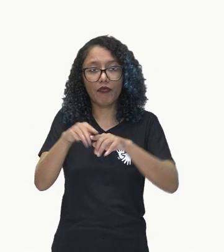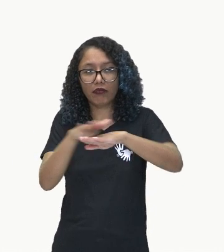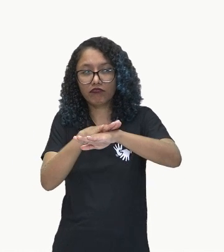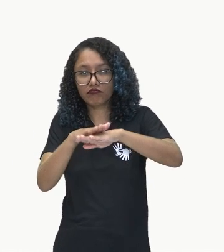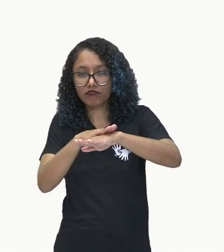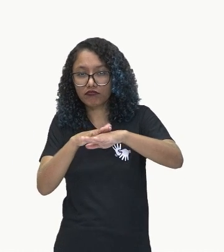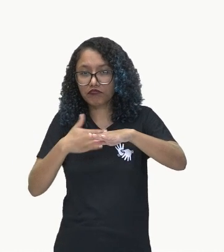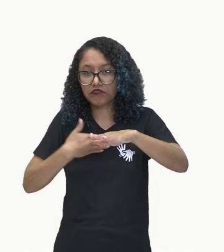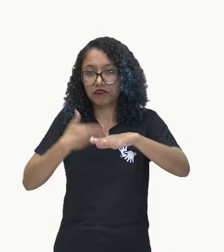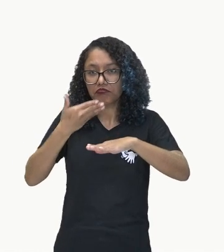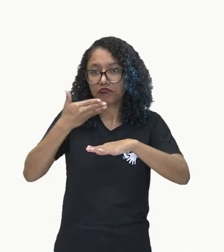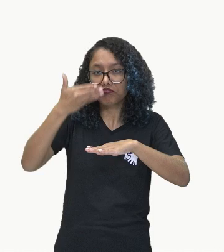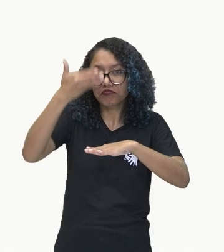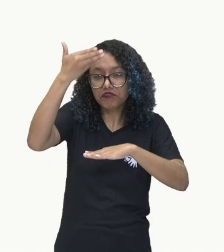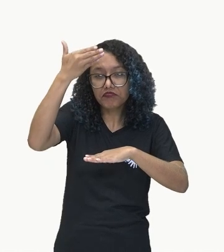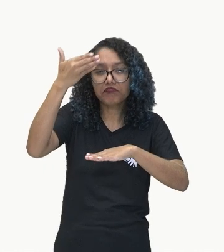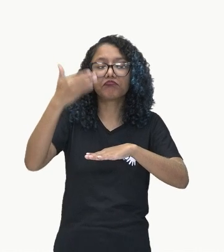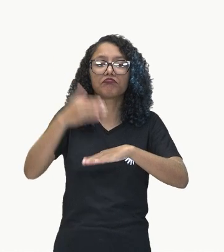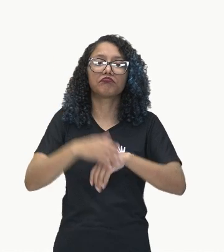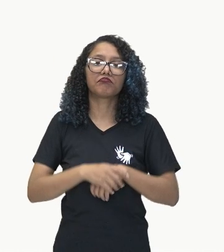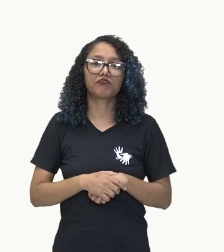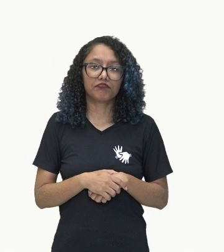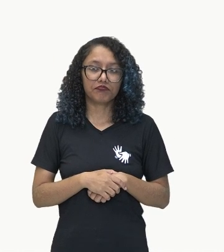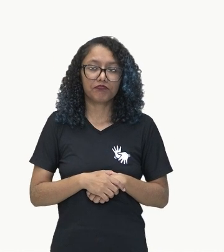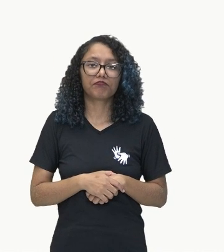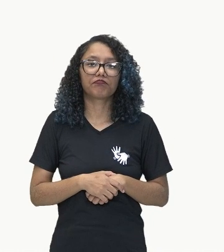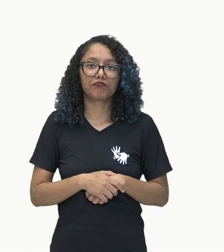Arábica, tendo essa ligação aí com o